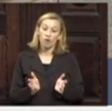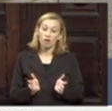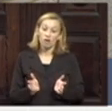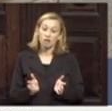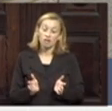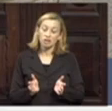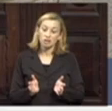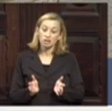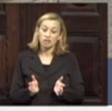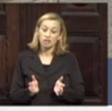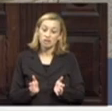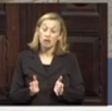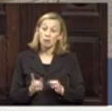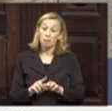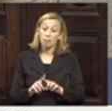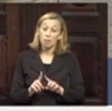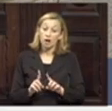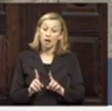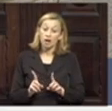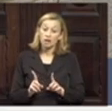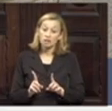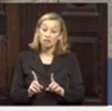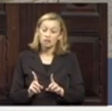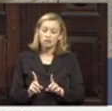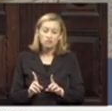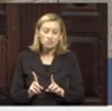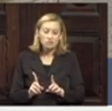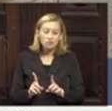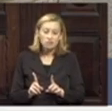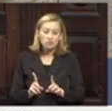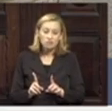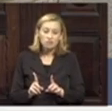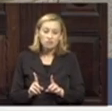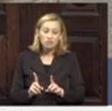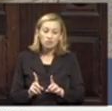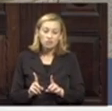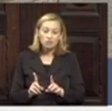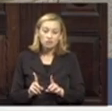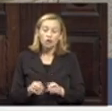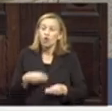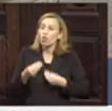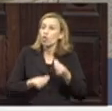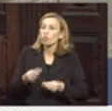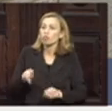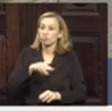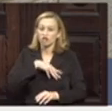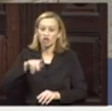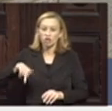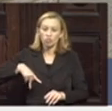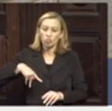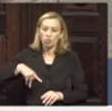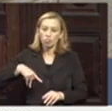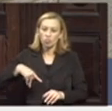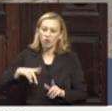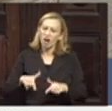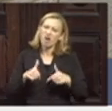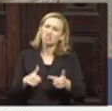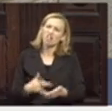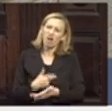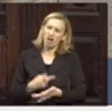pronunciou. Nesses 12 anos que eu estou aqui, nunca se pronunciou. Nós éramos votos de souvenir